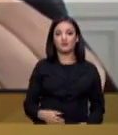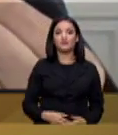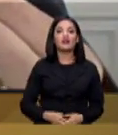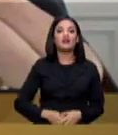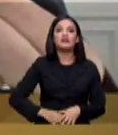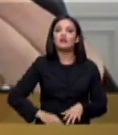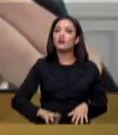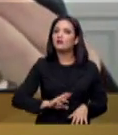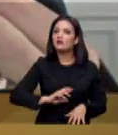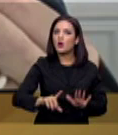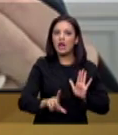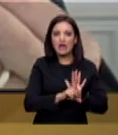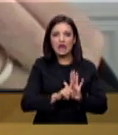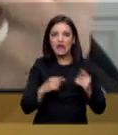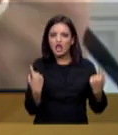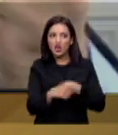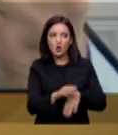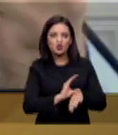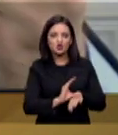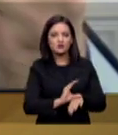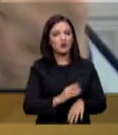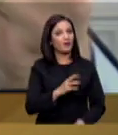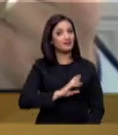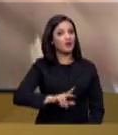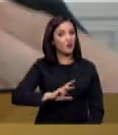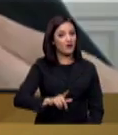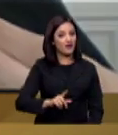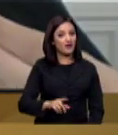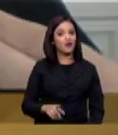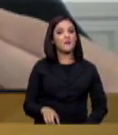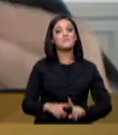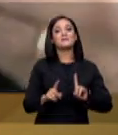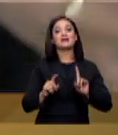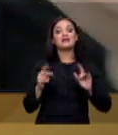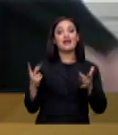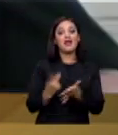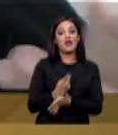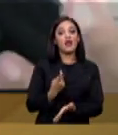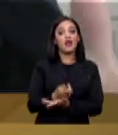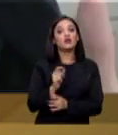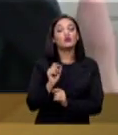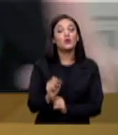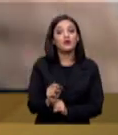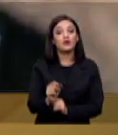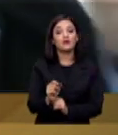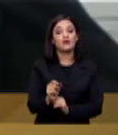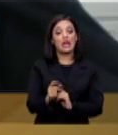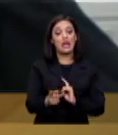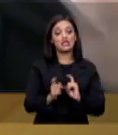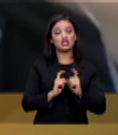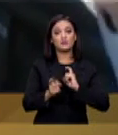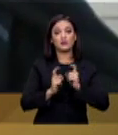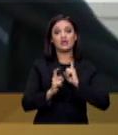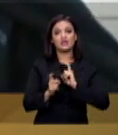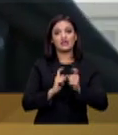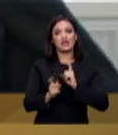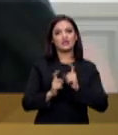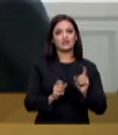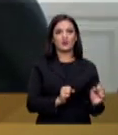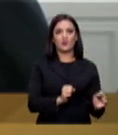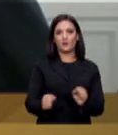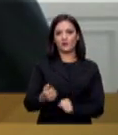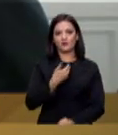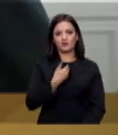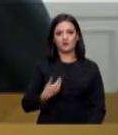é inconstitucional. O que pode ser dito como inconstitucional é a conduta do poder público, a incompetência, a